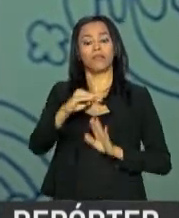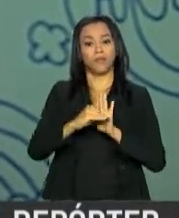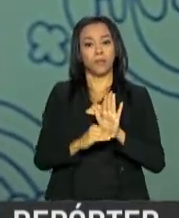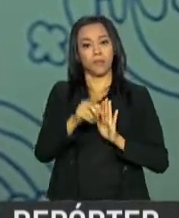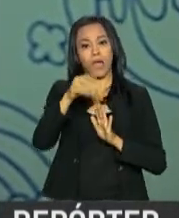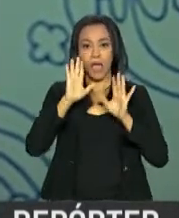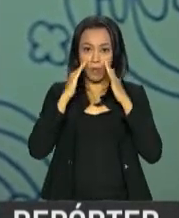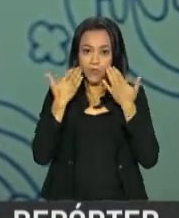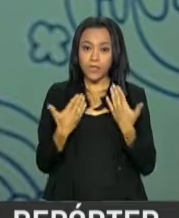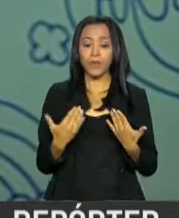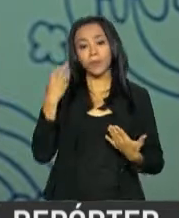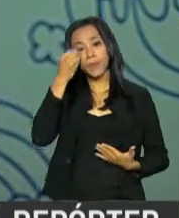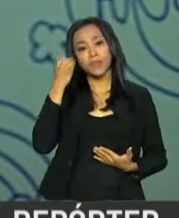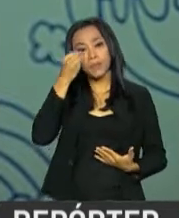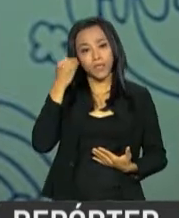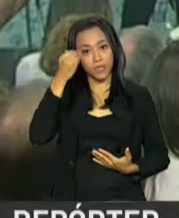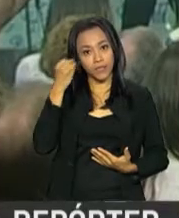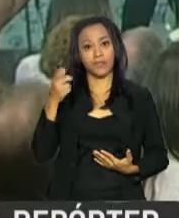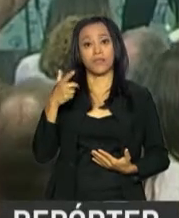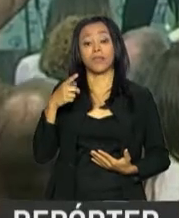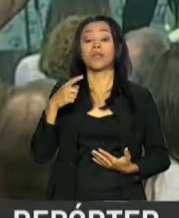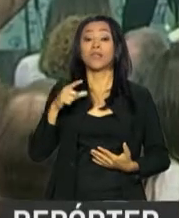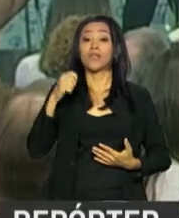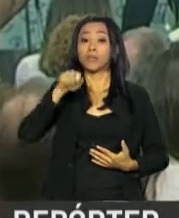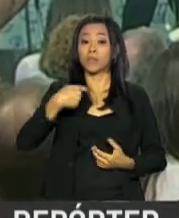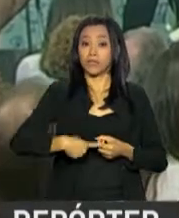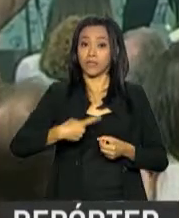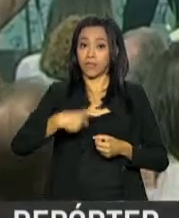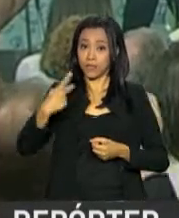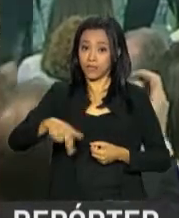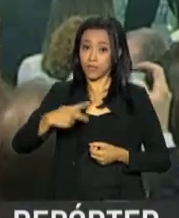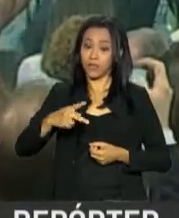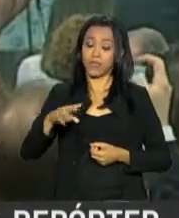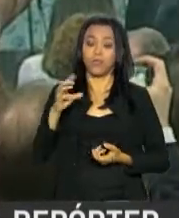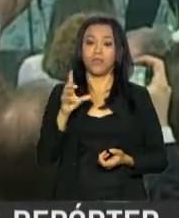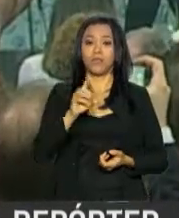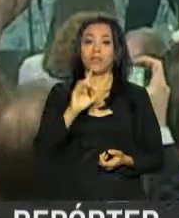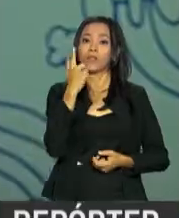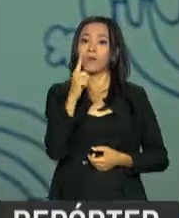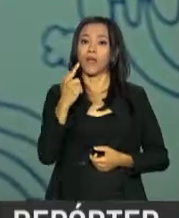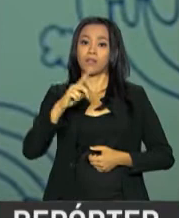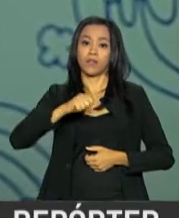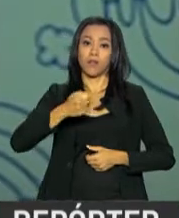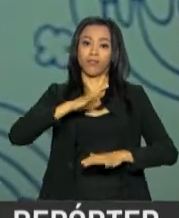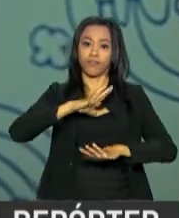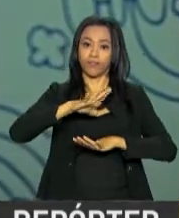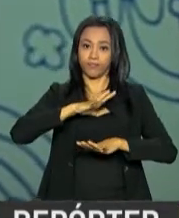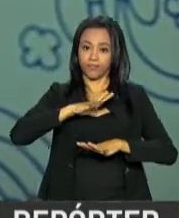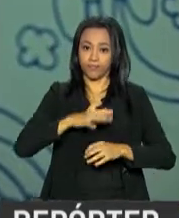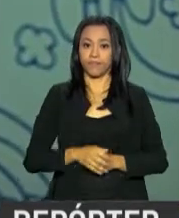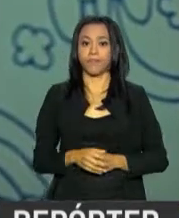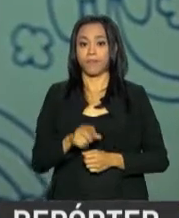apresentou uma experiência vivida com o Criança Feliz em Águas Lindas, município do estado de Goiás. Os visitadores